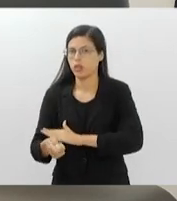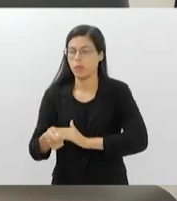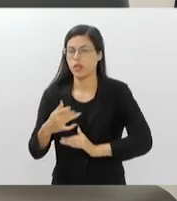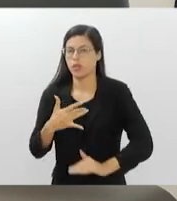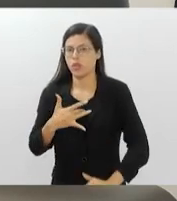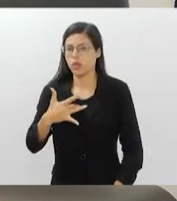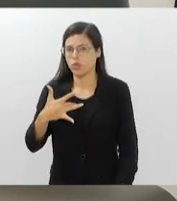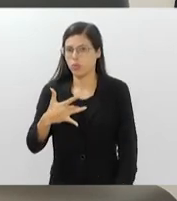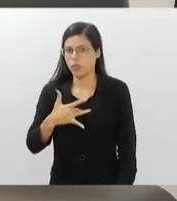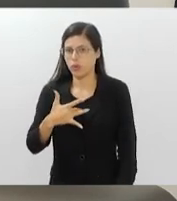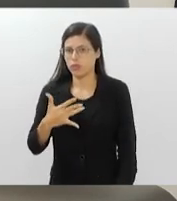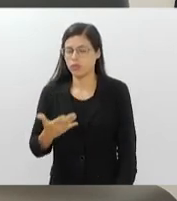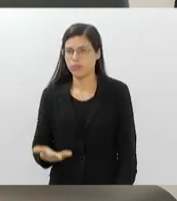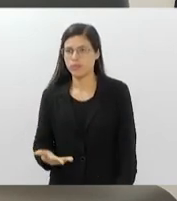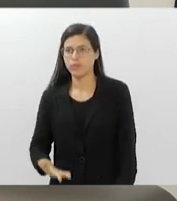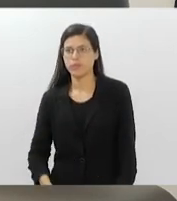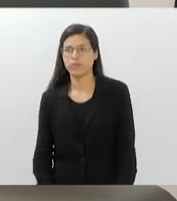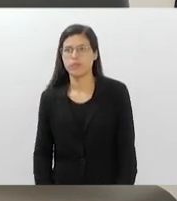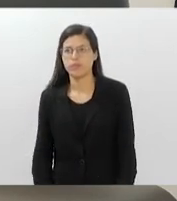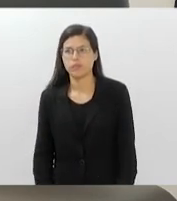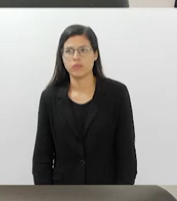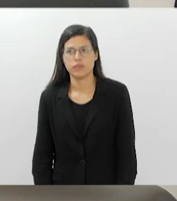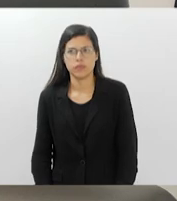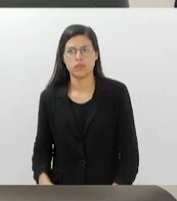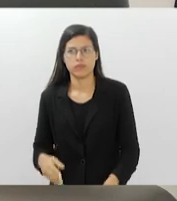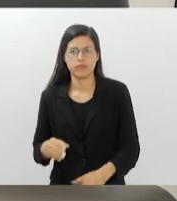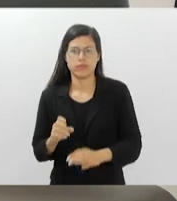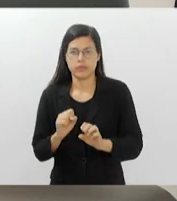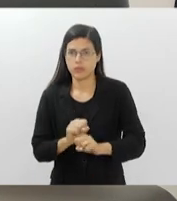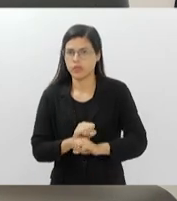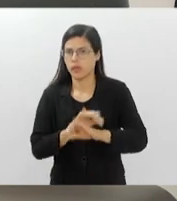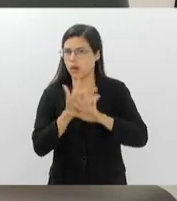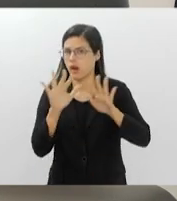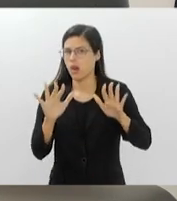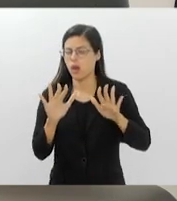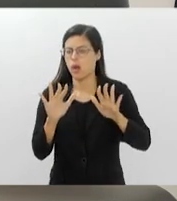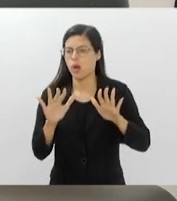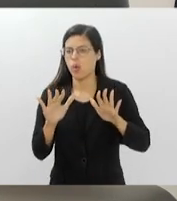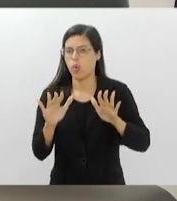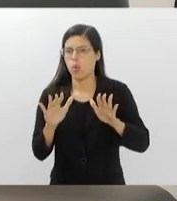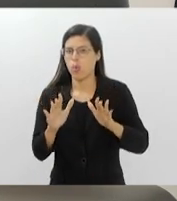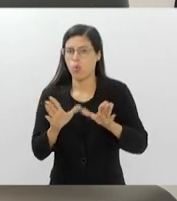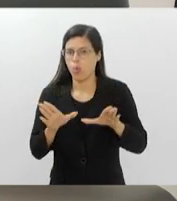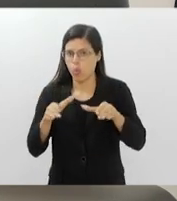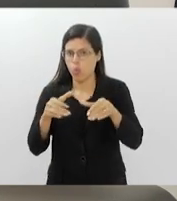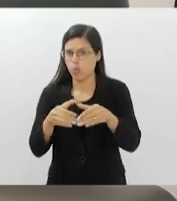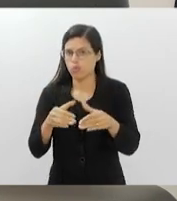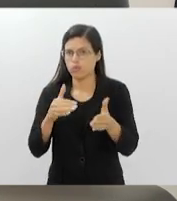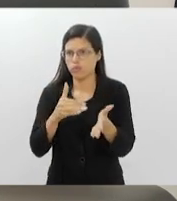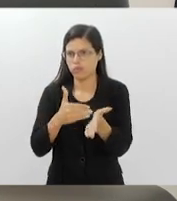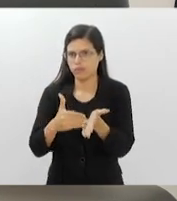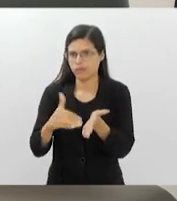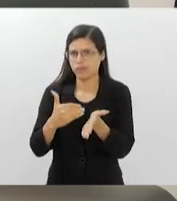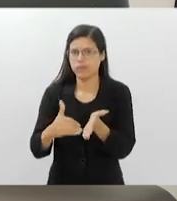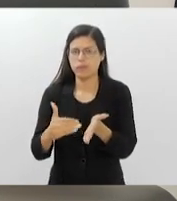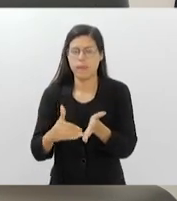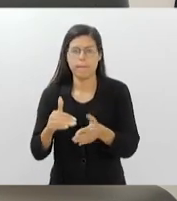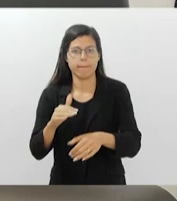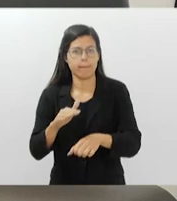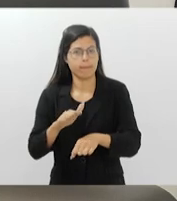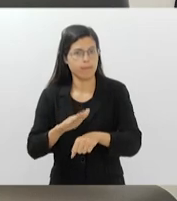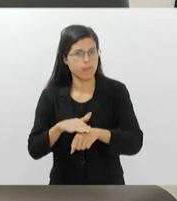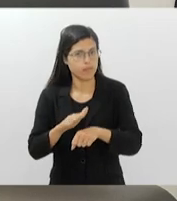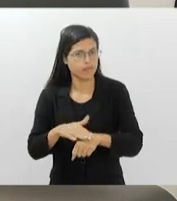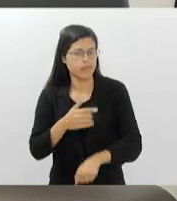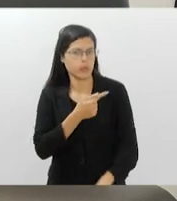tuberculose e aí vamos ser muito claros era mesma equipe da secretaria er o mesmo